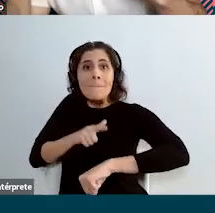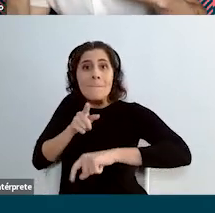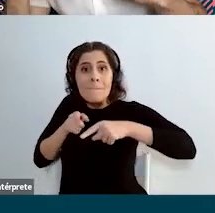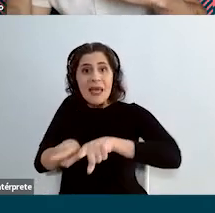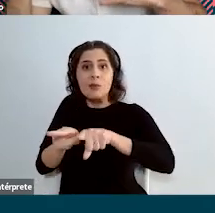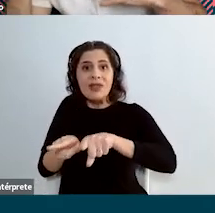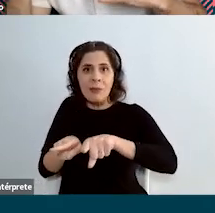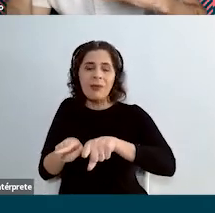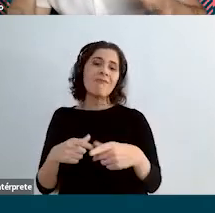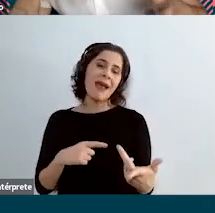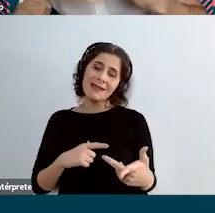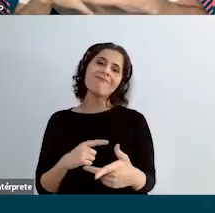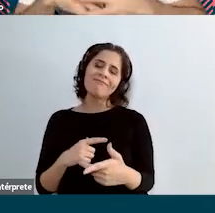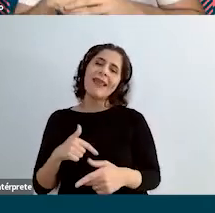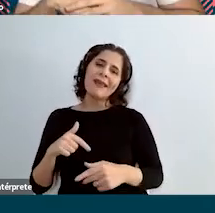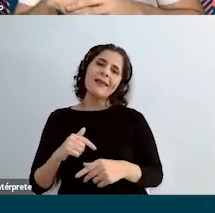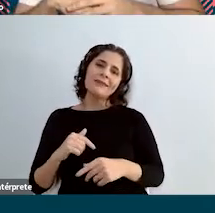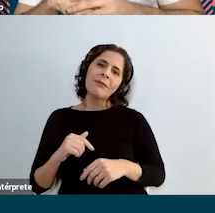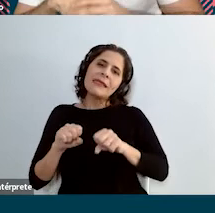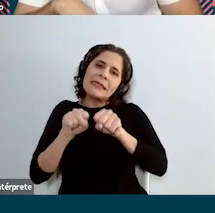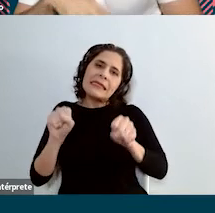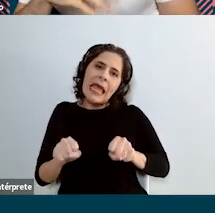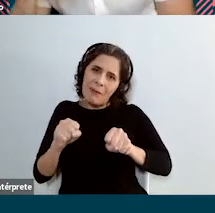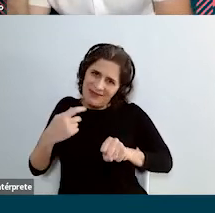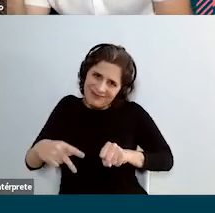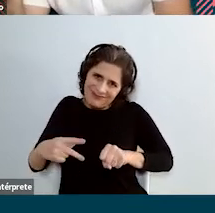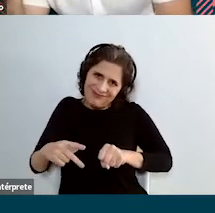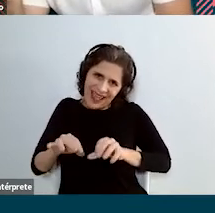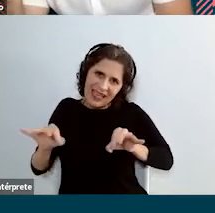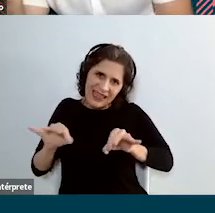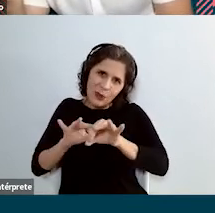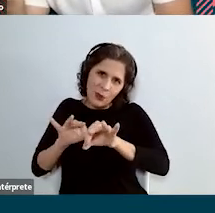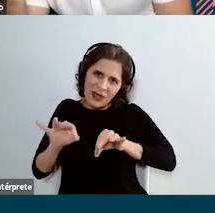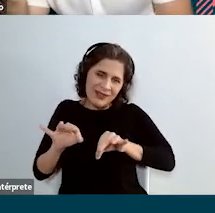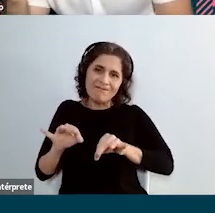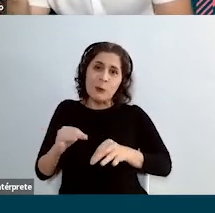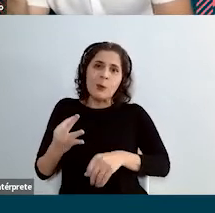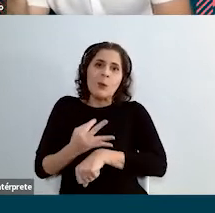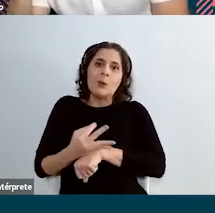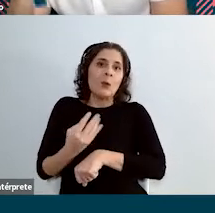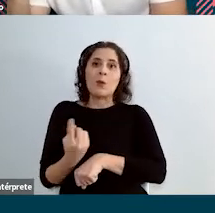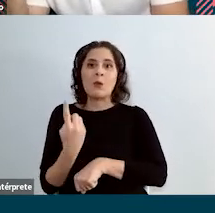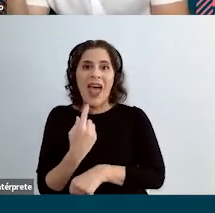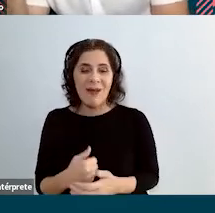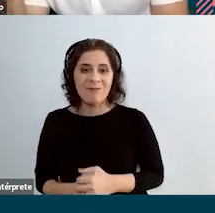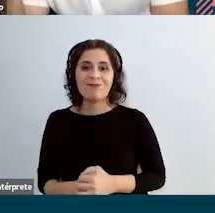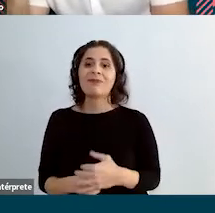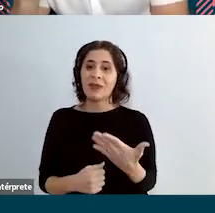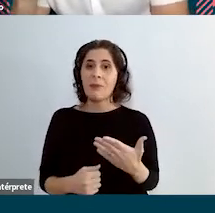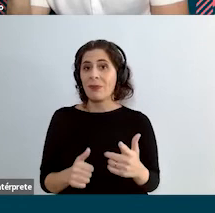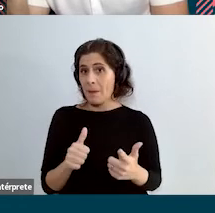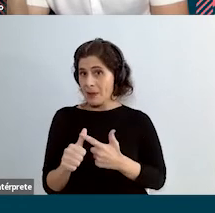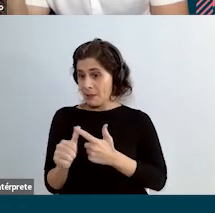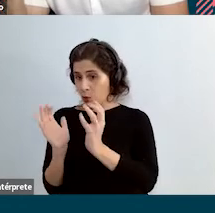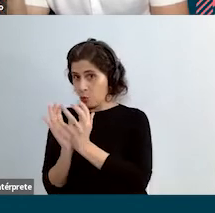acessos simultâneos alto que a arquitetura não estava suportando. E tem até uma curiosidade aqui, que quando a gente